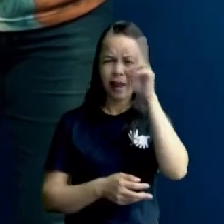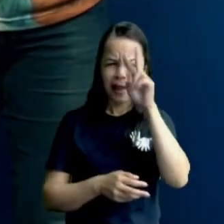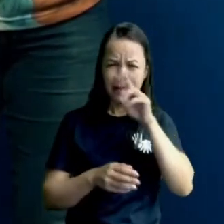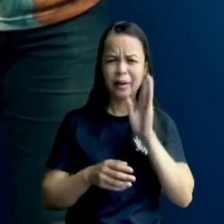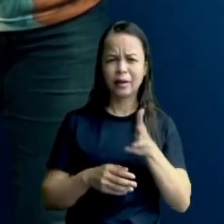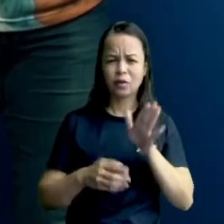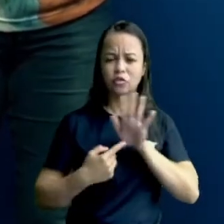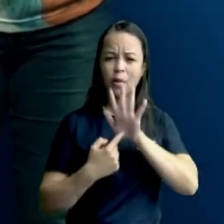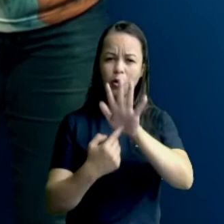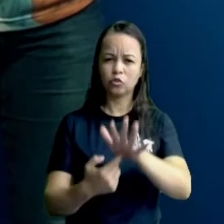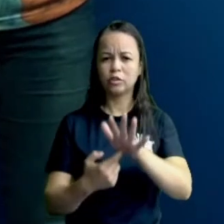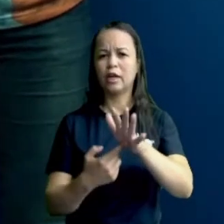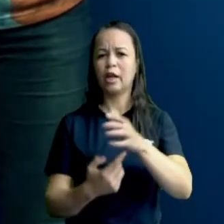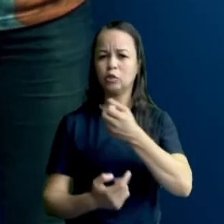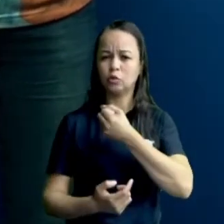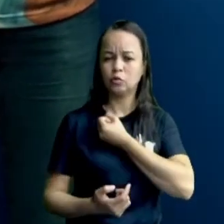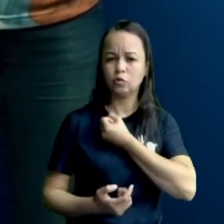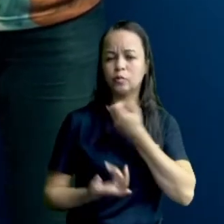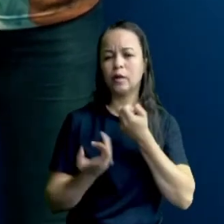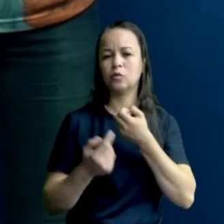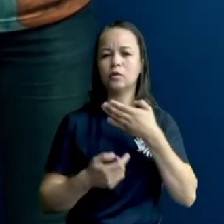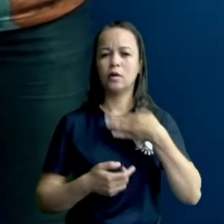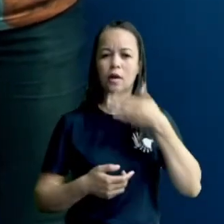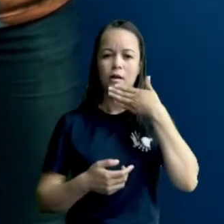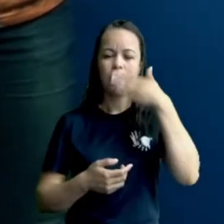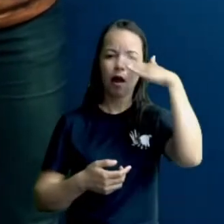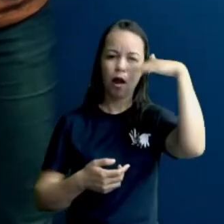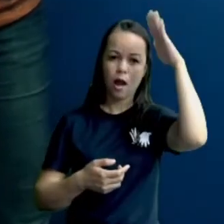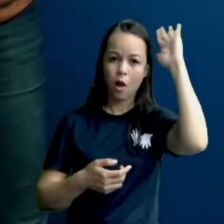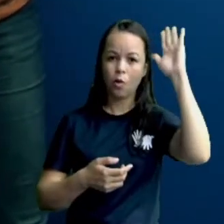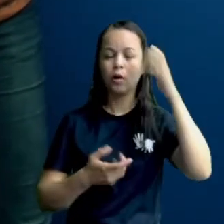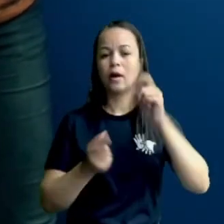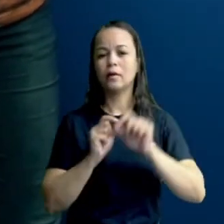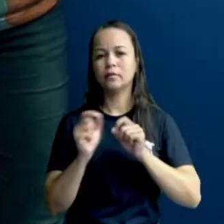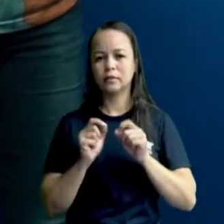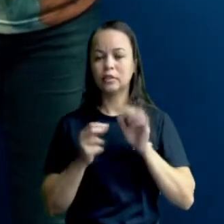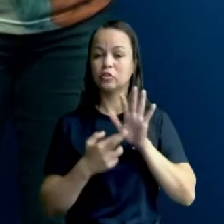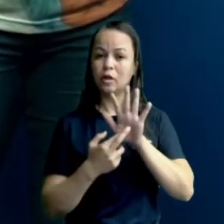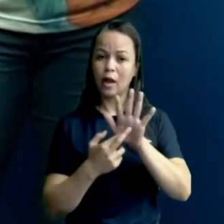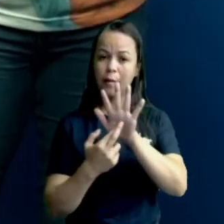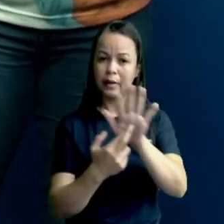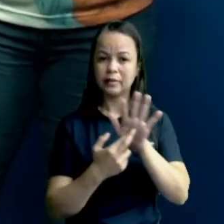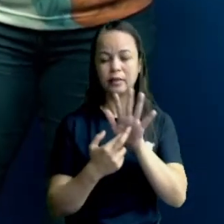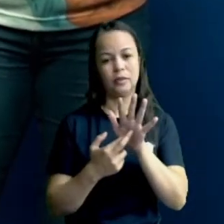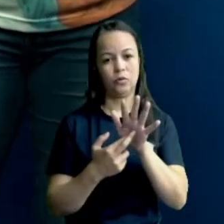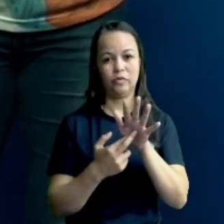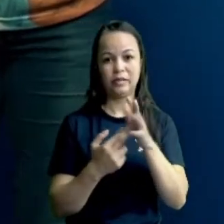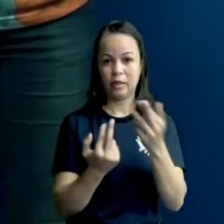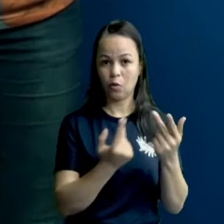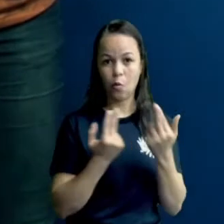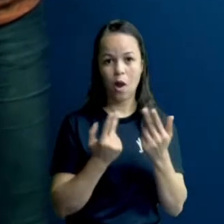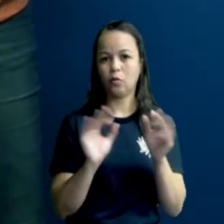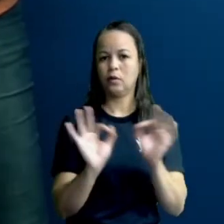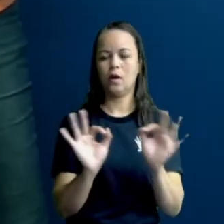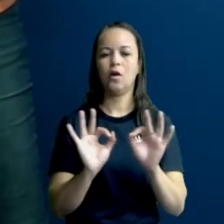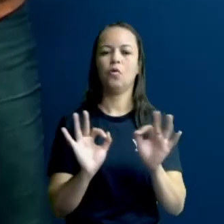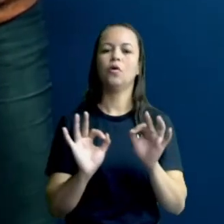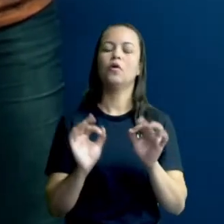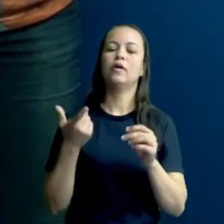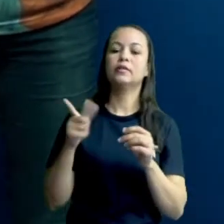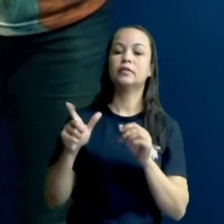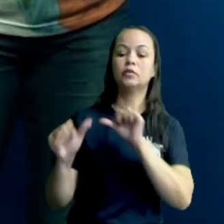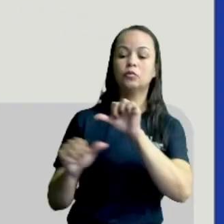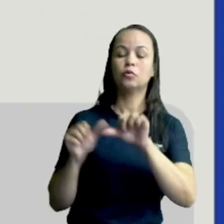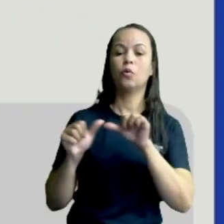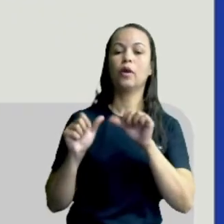dos algarismos arábicos, que é os algarismos que nós utilizamos no nosso dia a dia? Então, essa representação não vai ser com eles, e sim com os